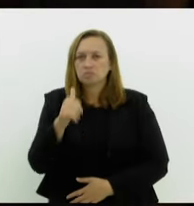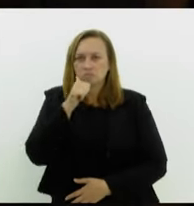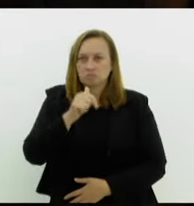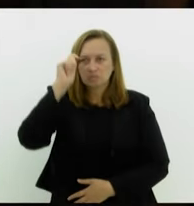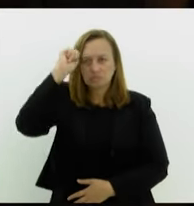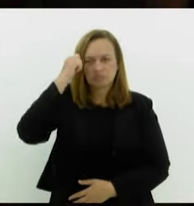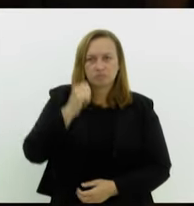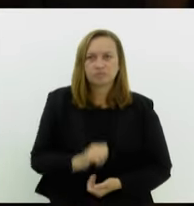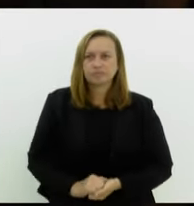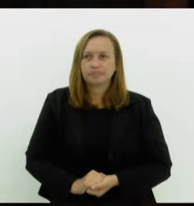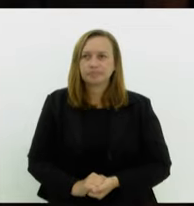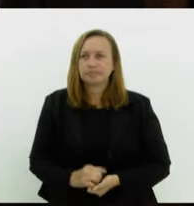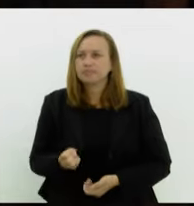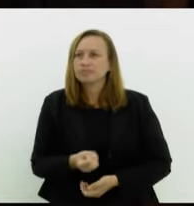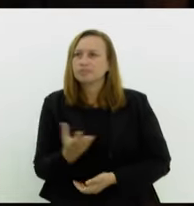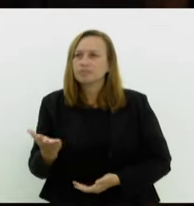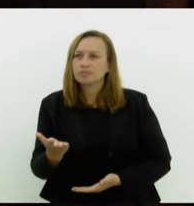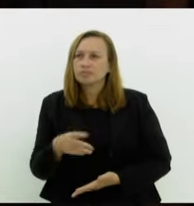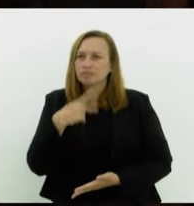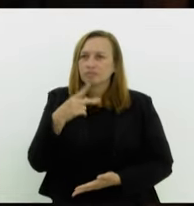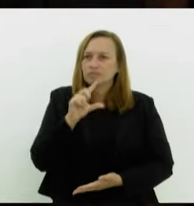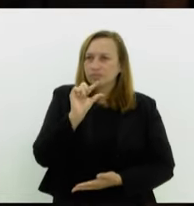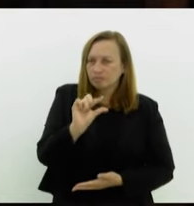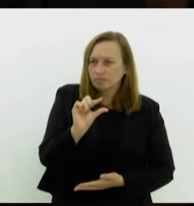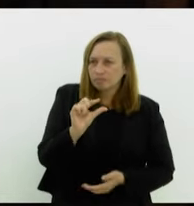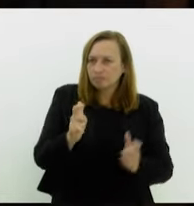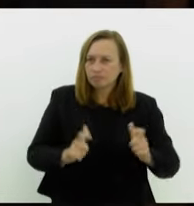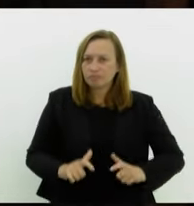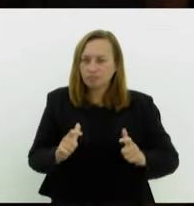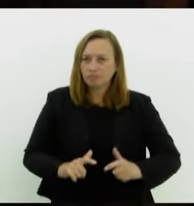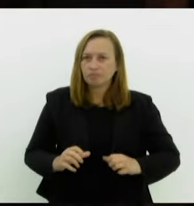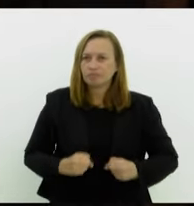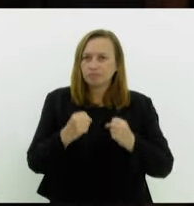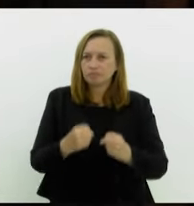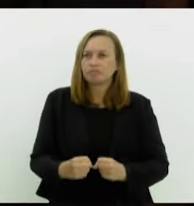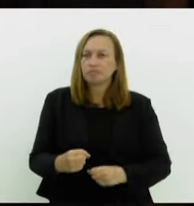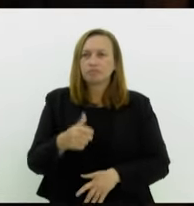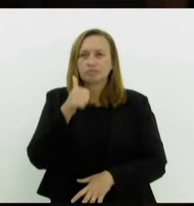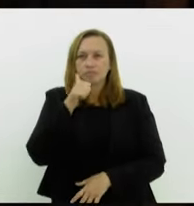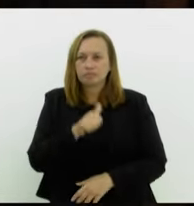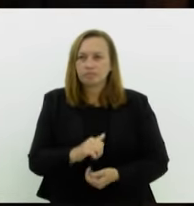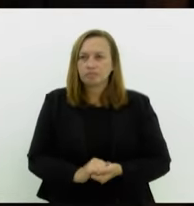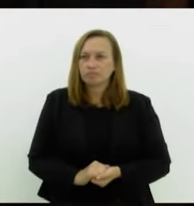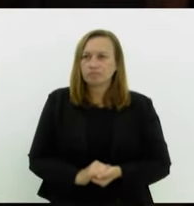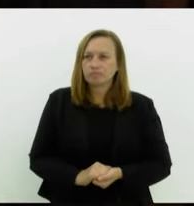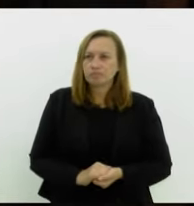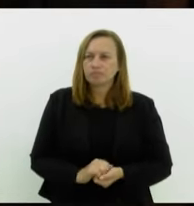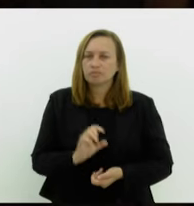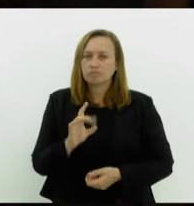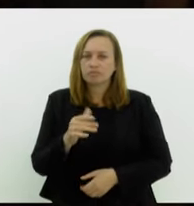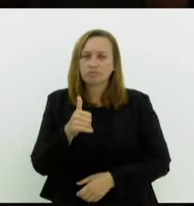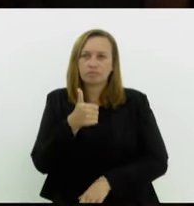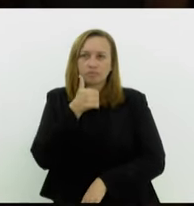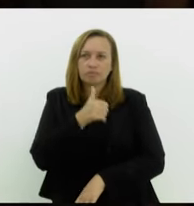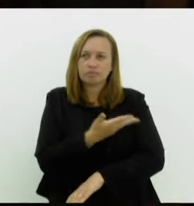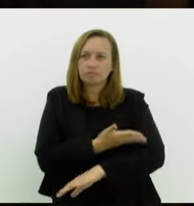negra e quando a gente fala dos poucos espaços de poder ocupado por mulheres elas em regra são